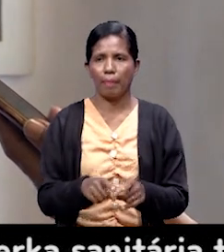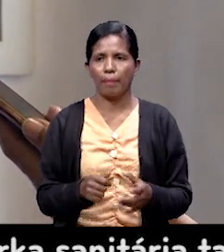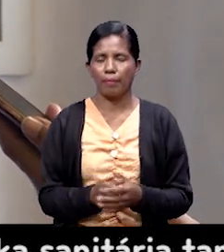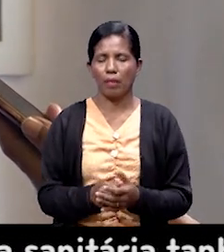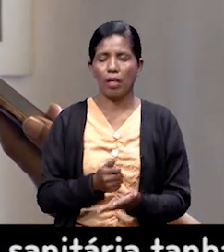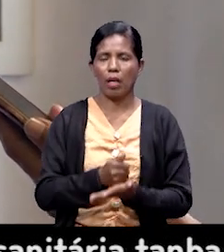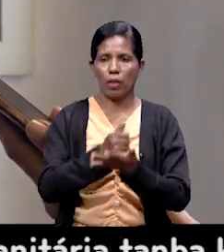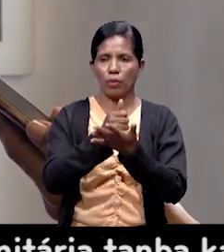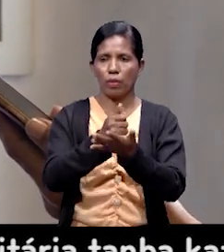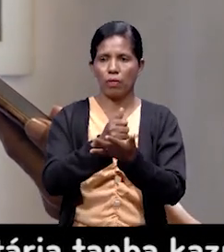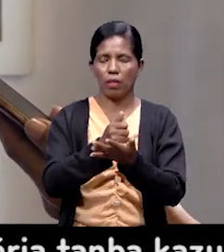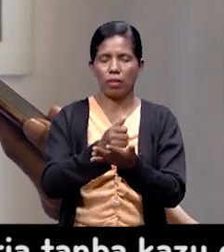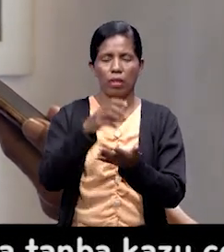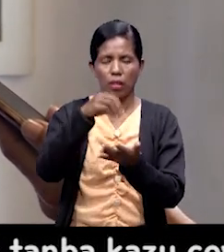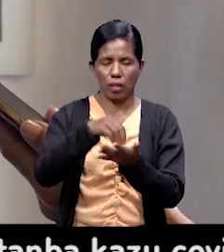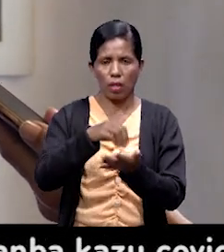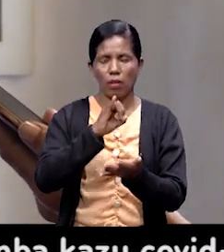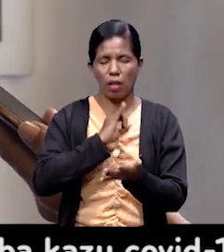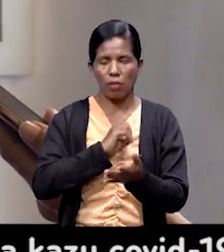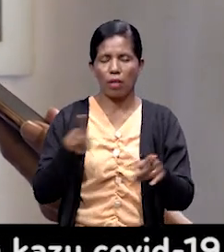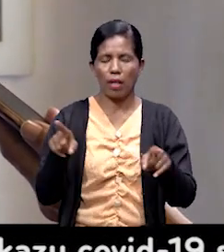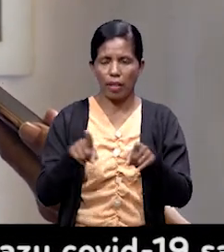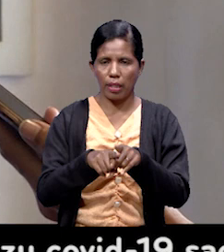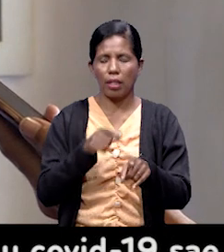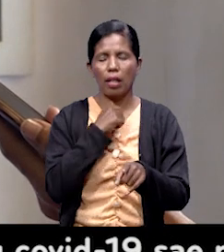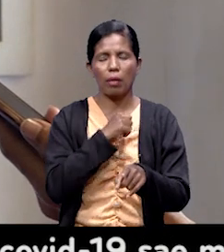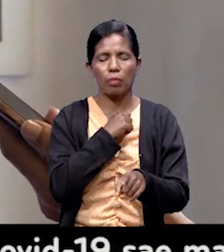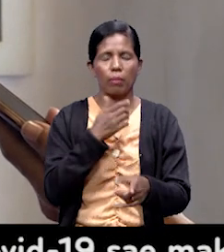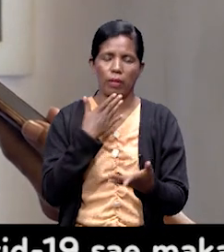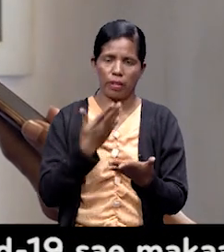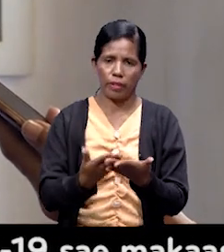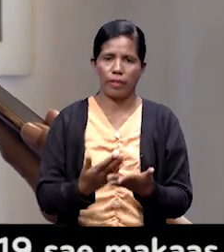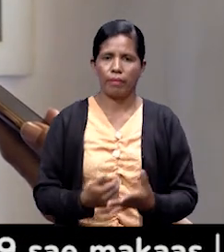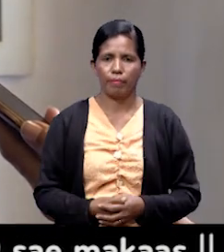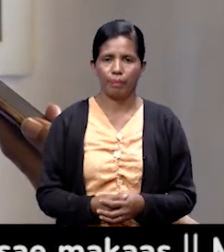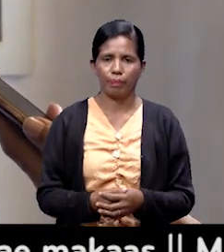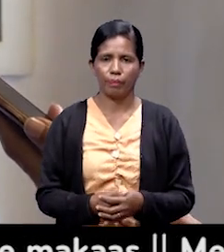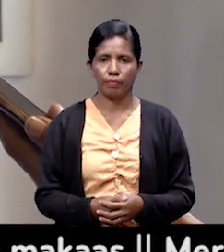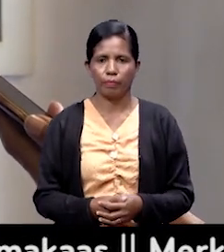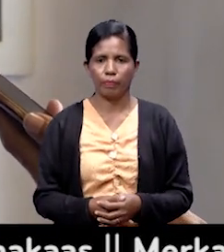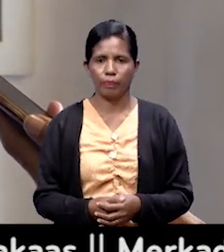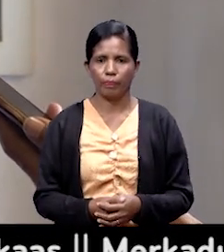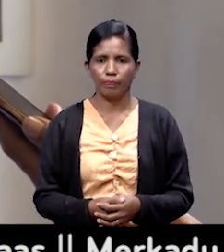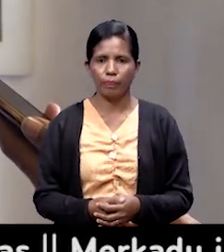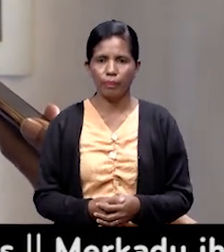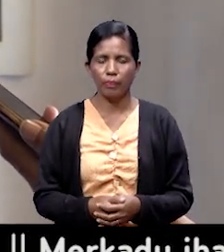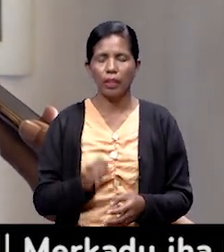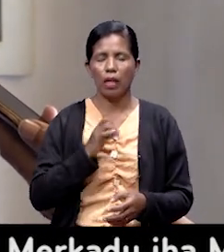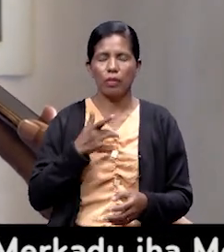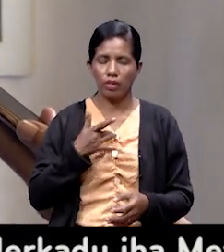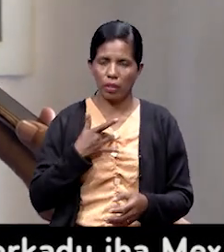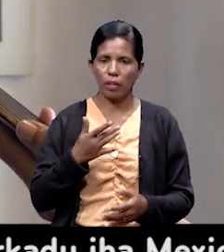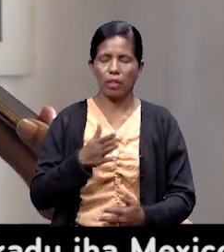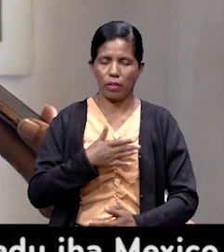azuda hau turun hau saya bibiatan nebe mak dia kelita. Nebe, an sauni laran kontenti,